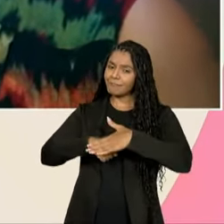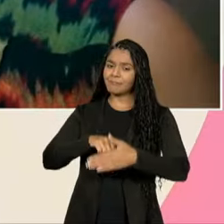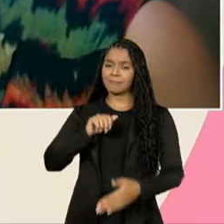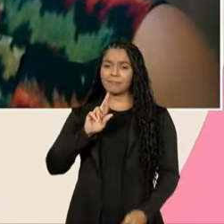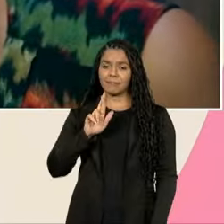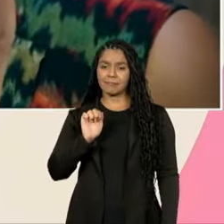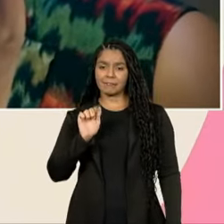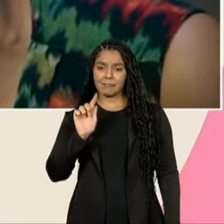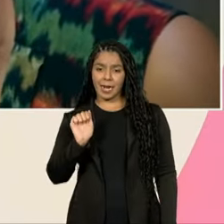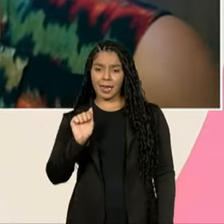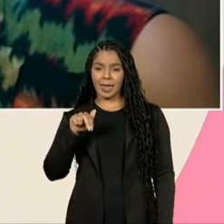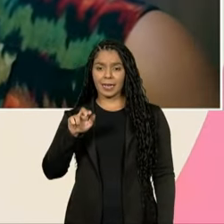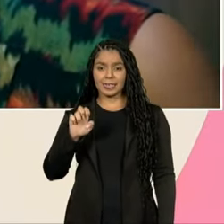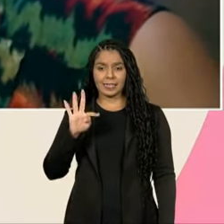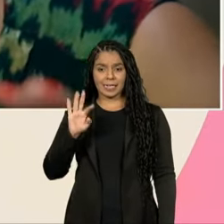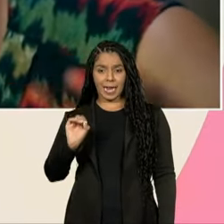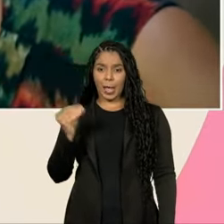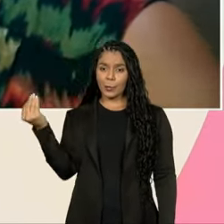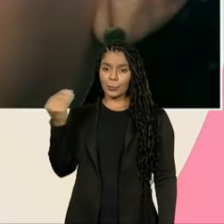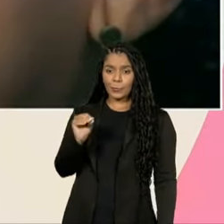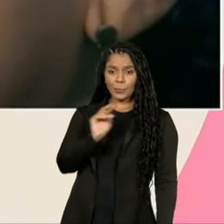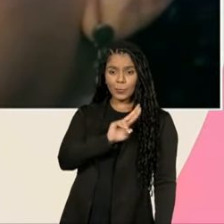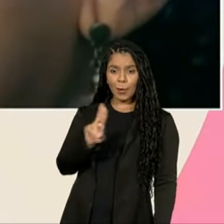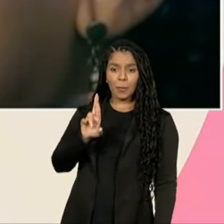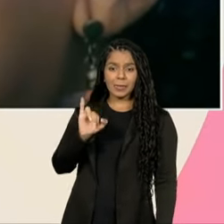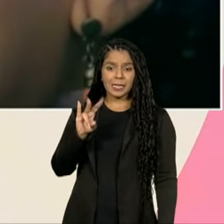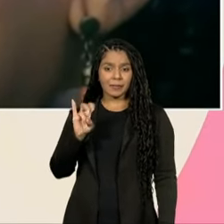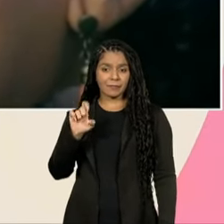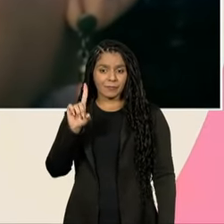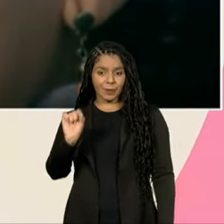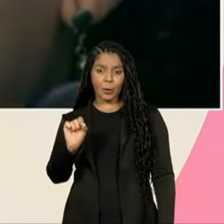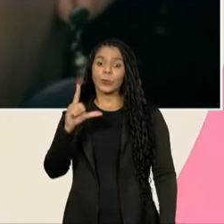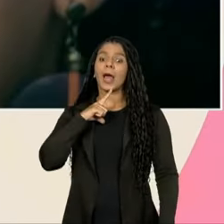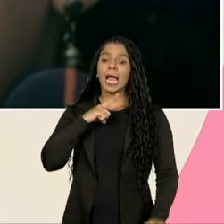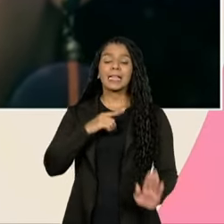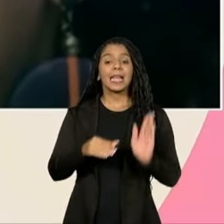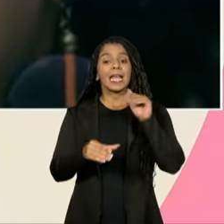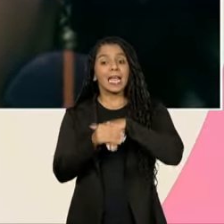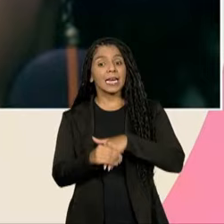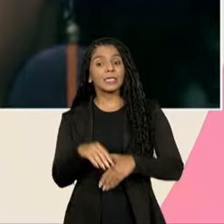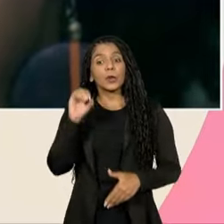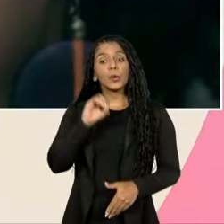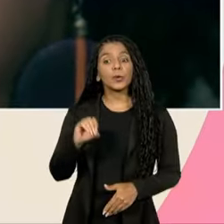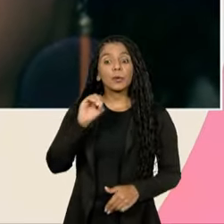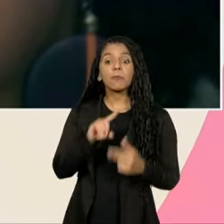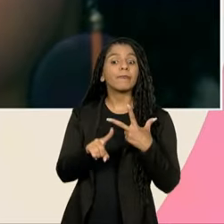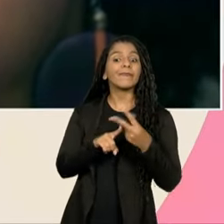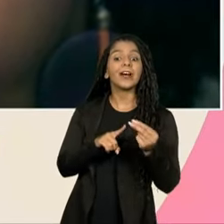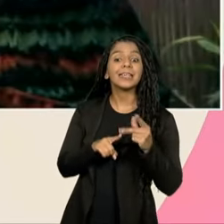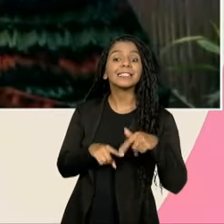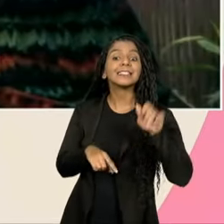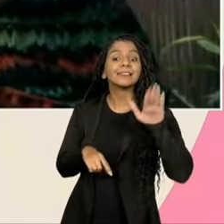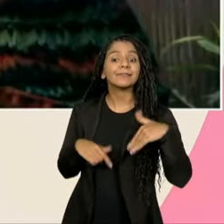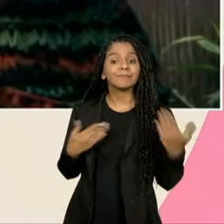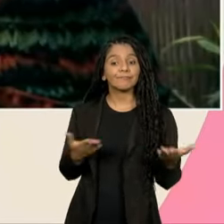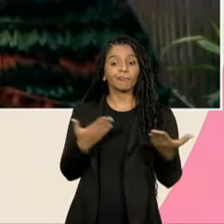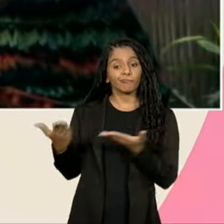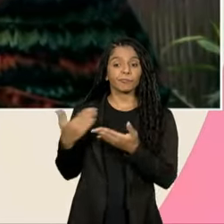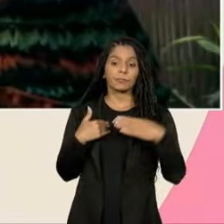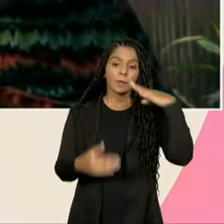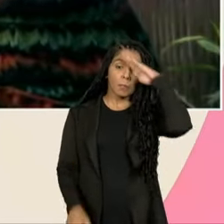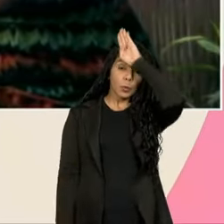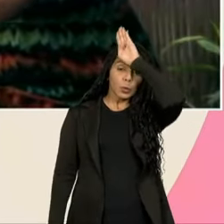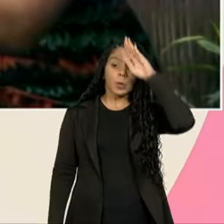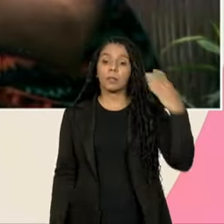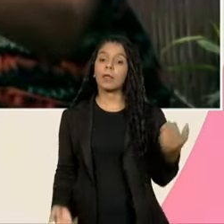Isso, aí tem a intervenção. Aí tem a eleição em outubro. E ganha a eleição o Bolsonaro.